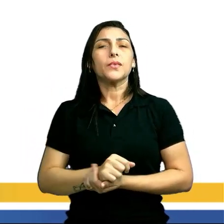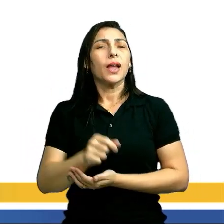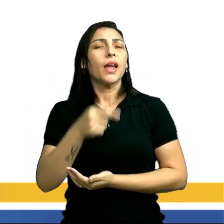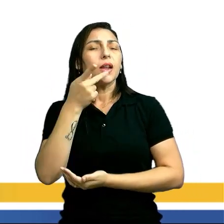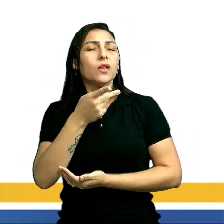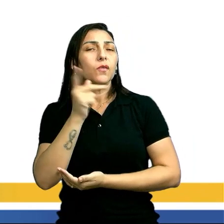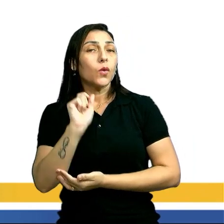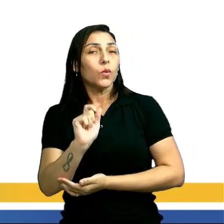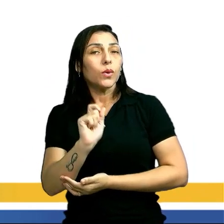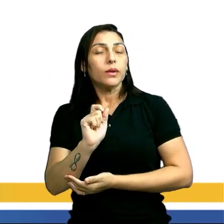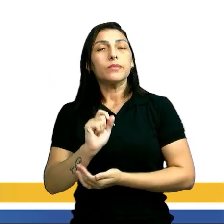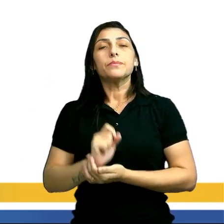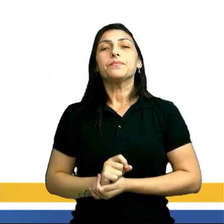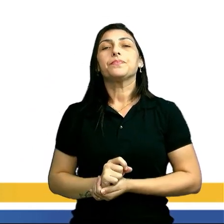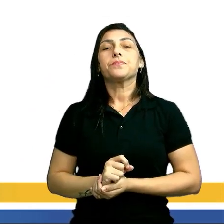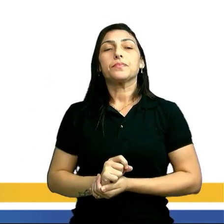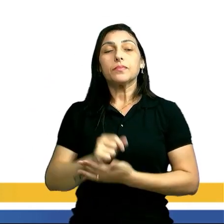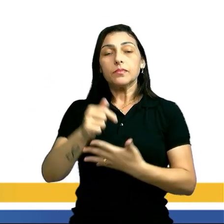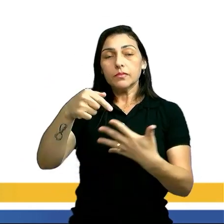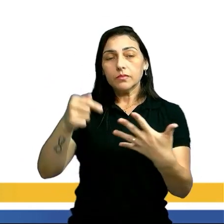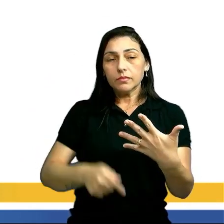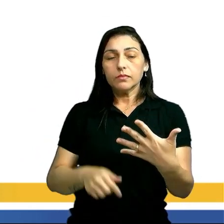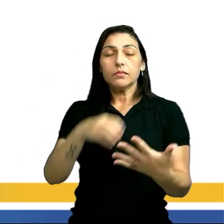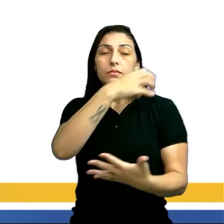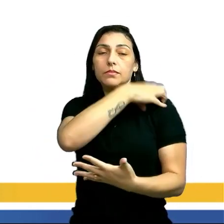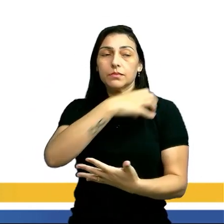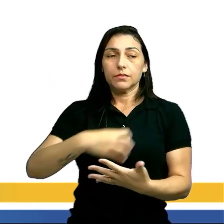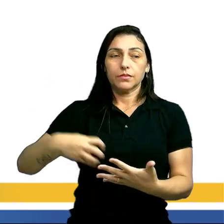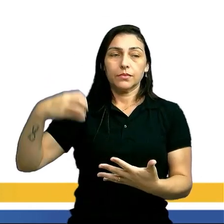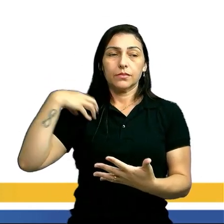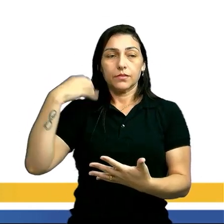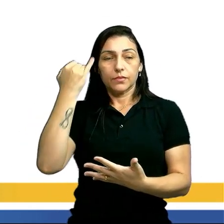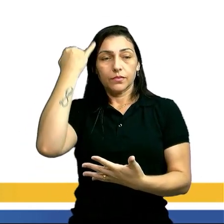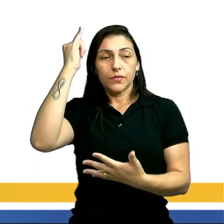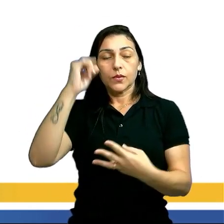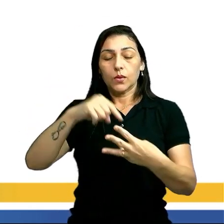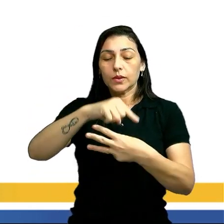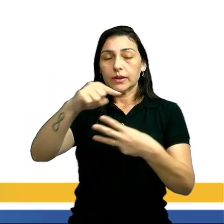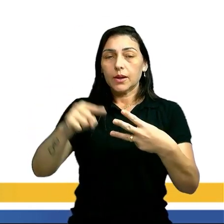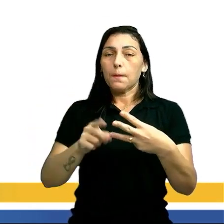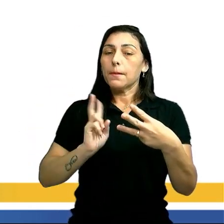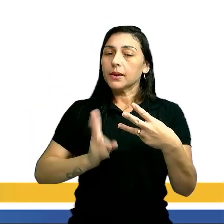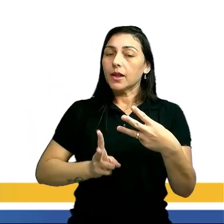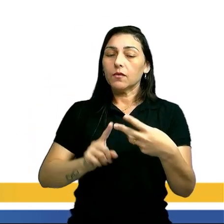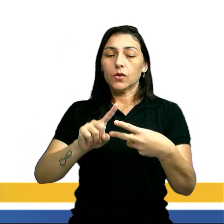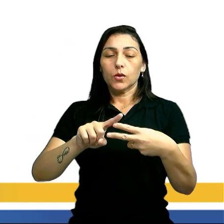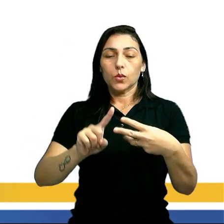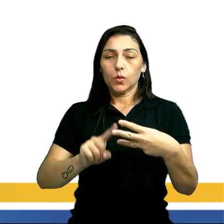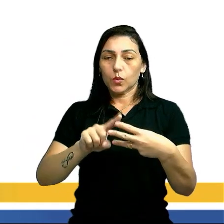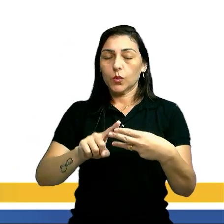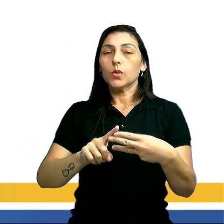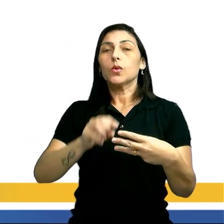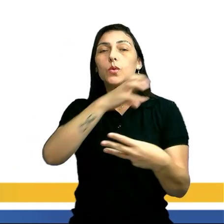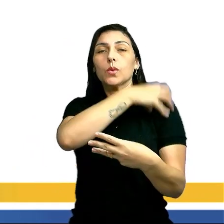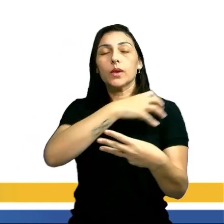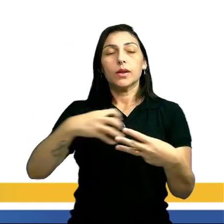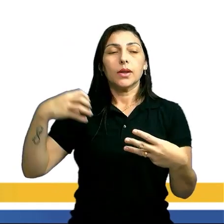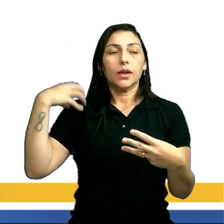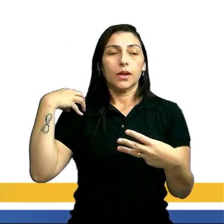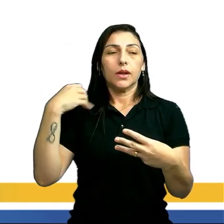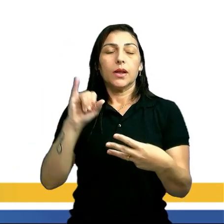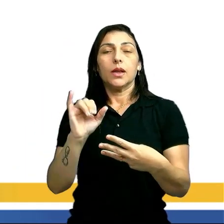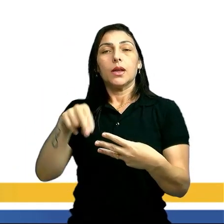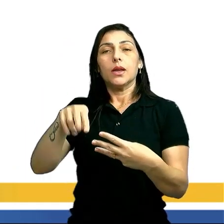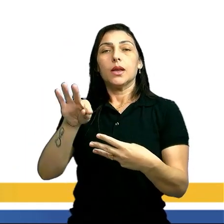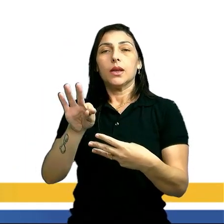ele descontou lá um elemento do Aristóteles, inventou outro, mas manteve 2 do Aristóteles. Então,